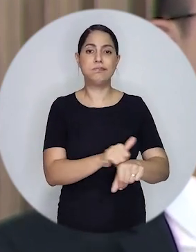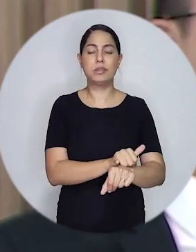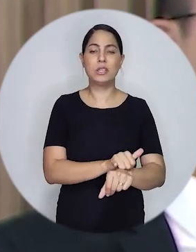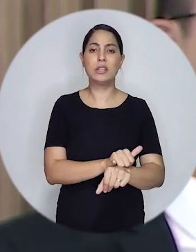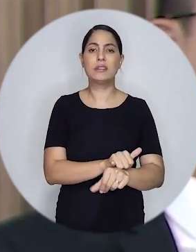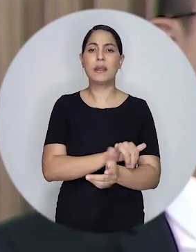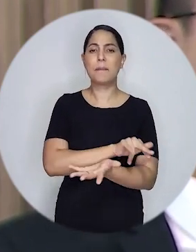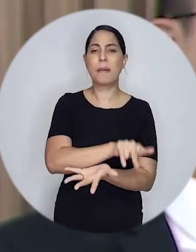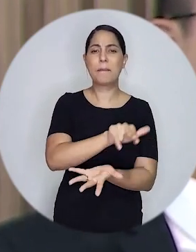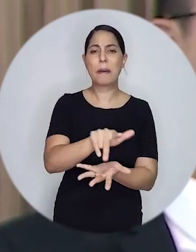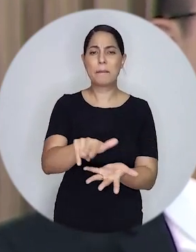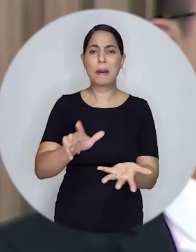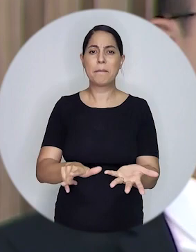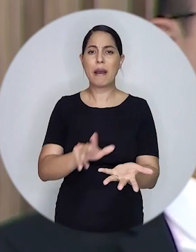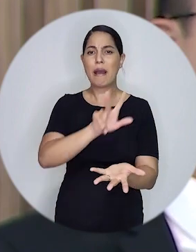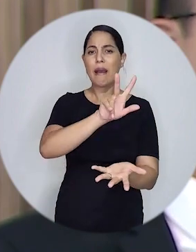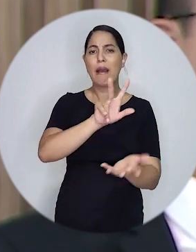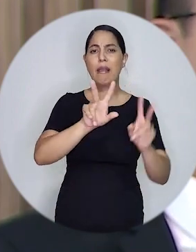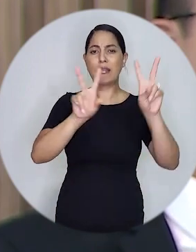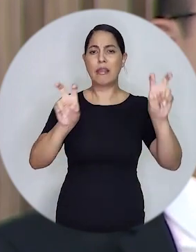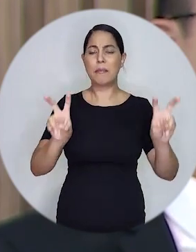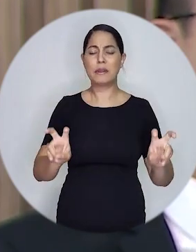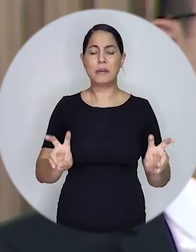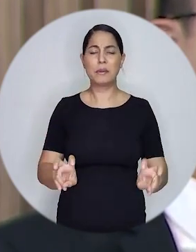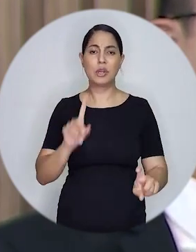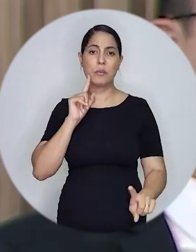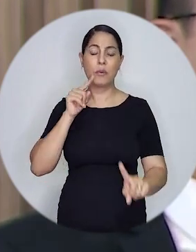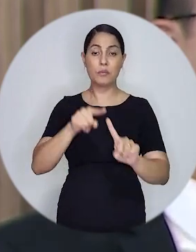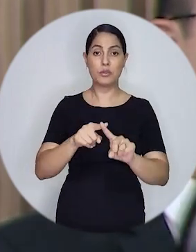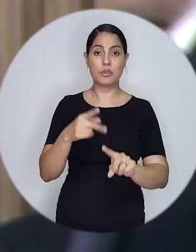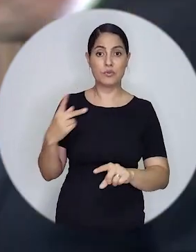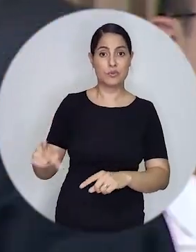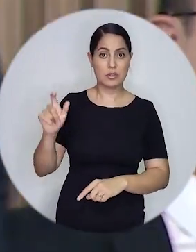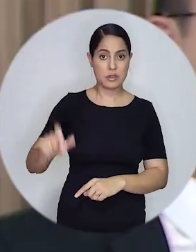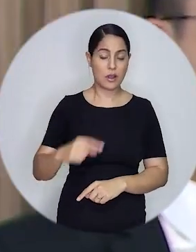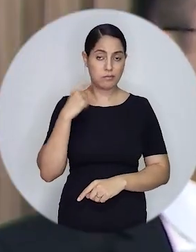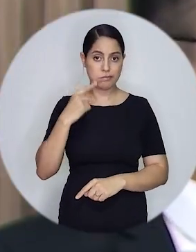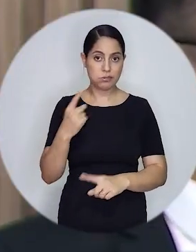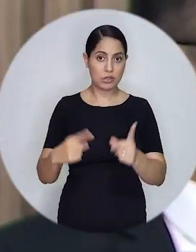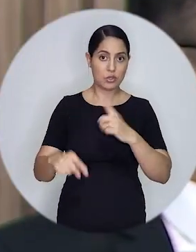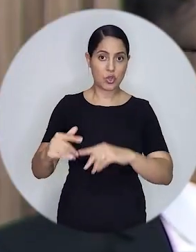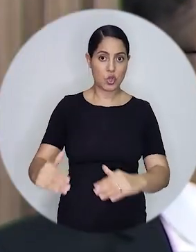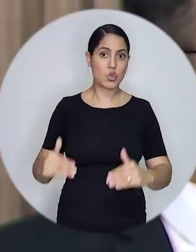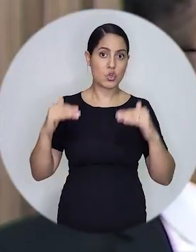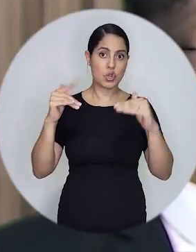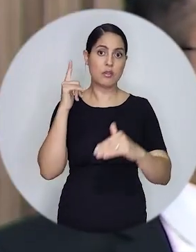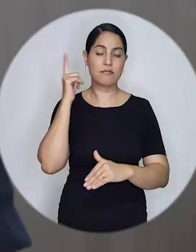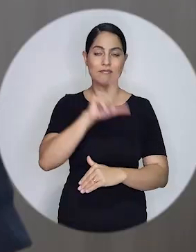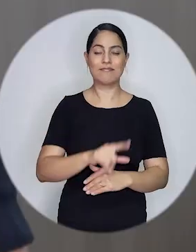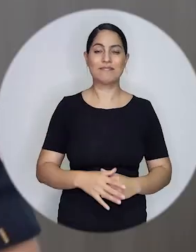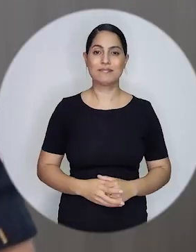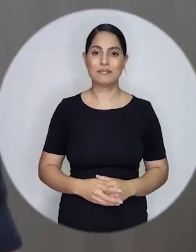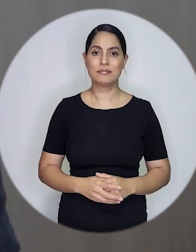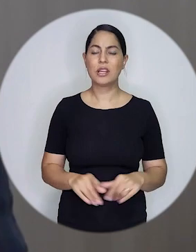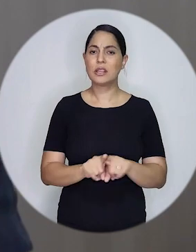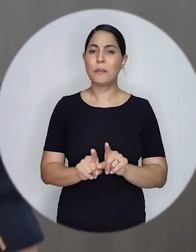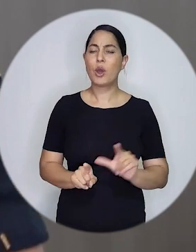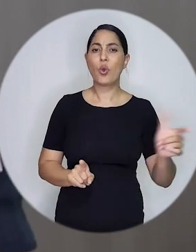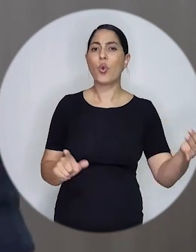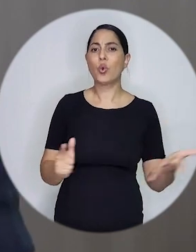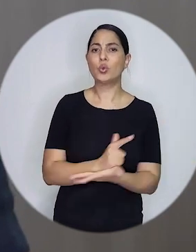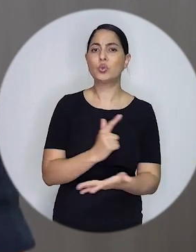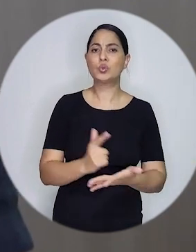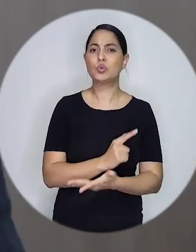do operacional, enfim, vários temas que contribuem para o sucesso do advogado. Já o outro